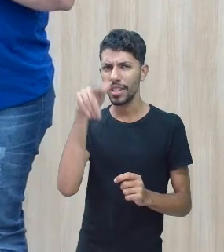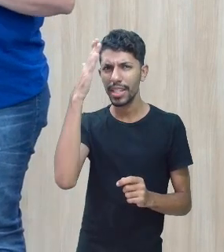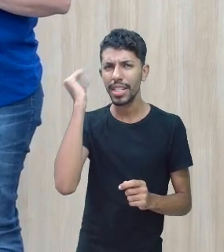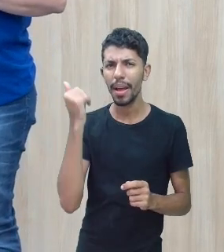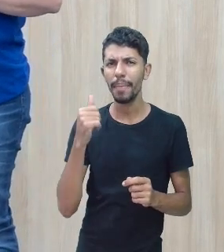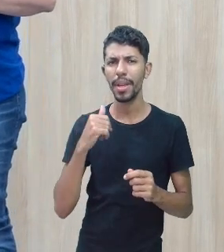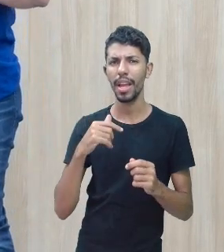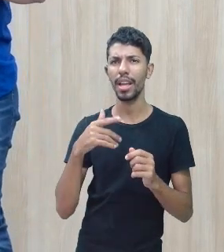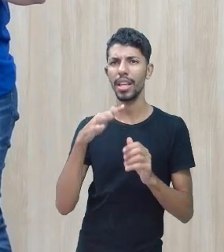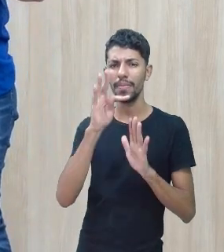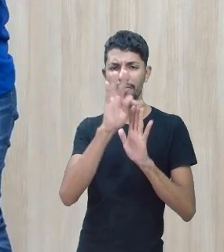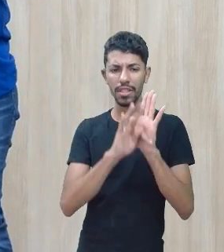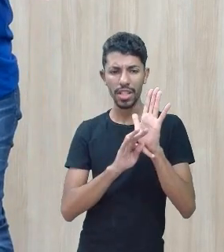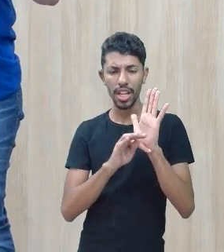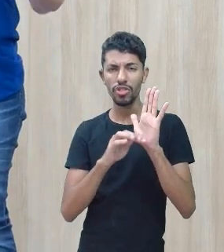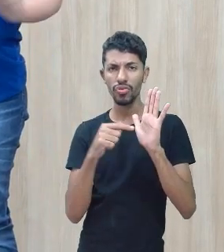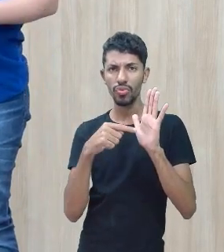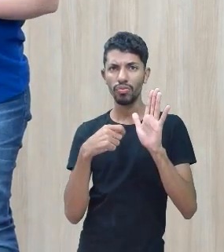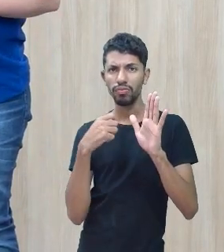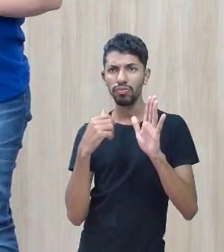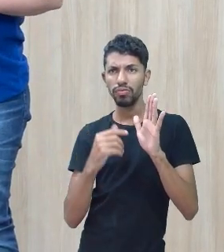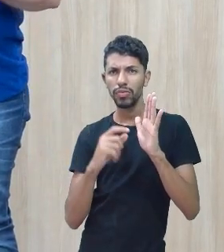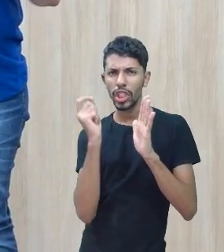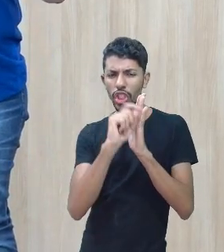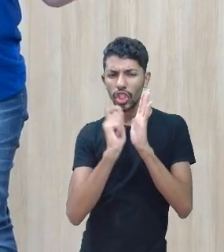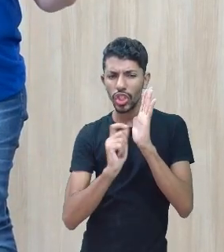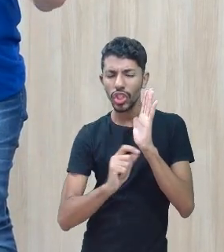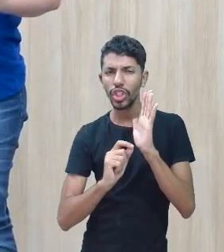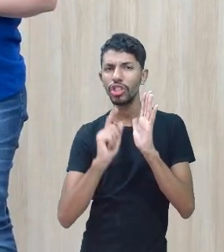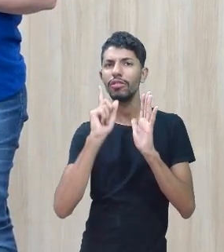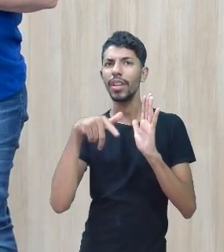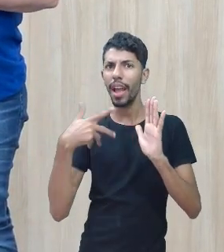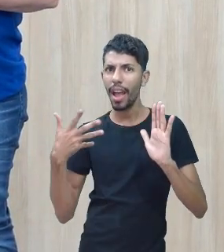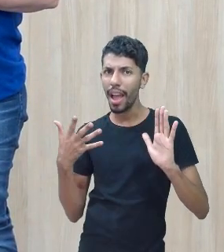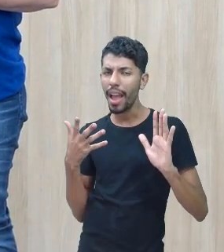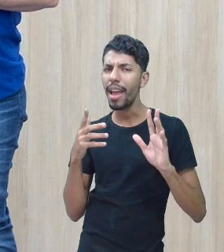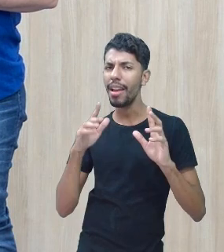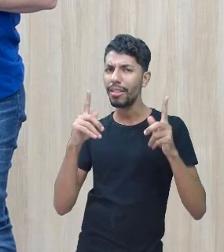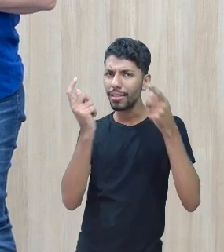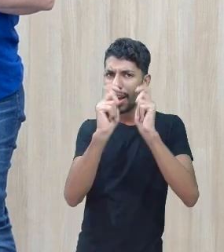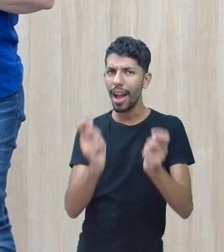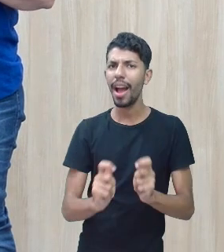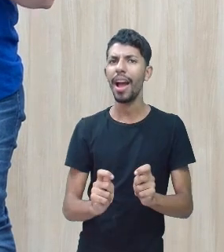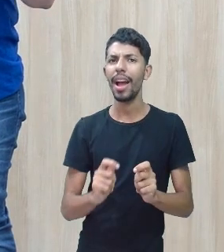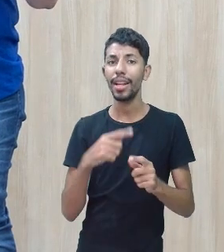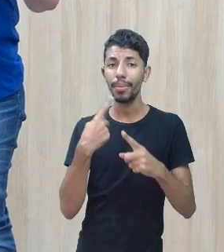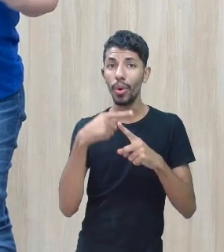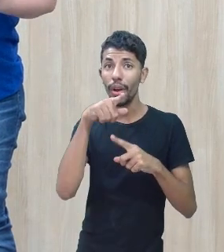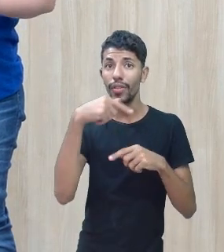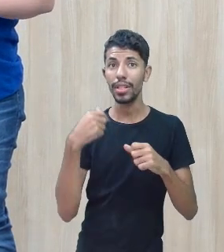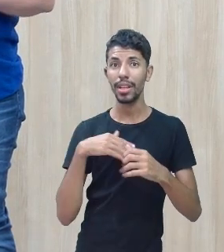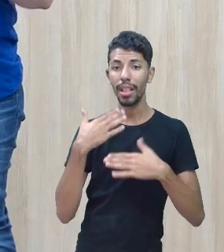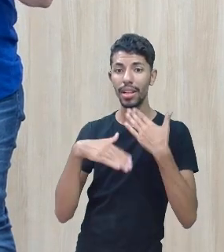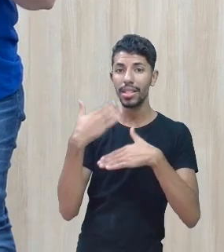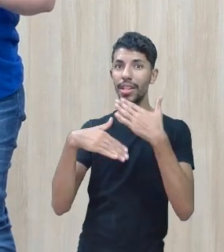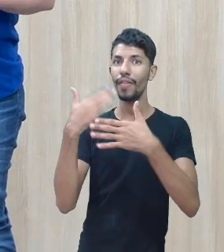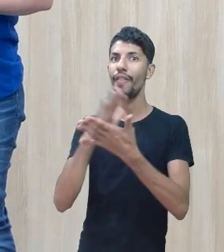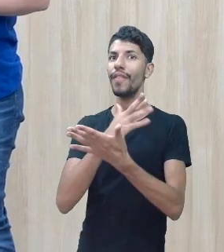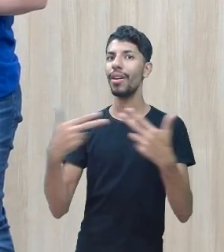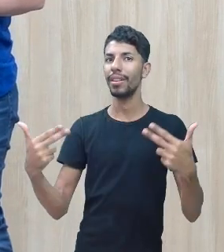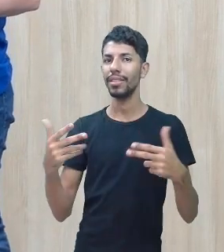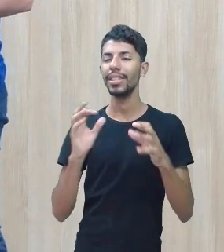você é um artista, você está construindo algo. Então, escrever é uma arte, não é? Então, a beleza não está apenas